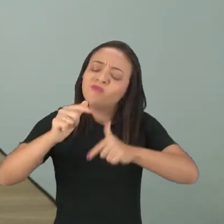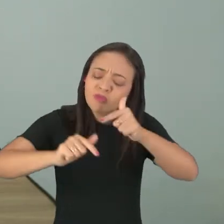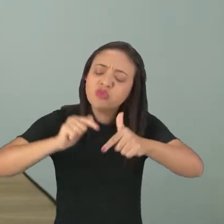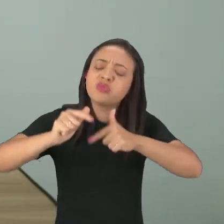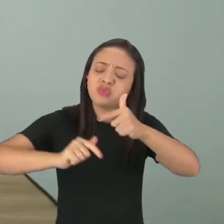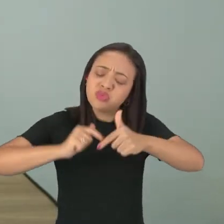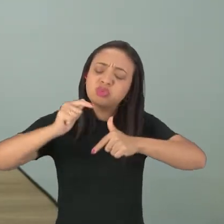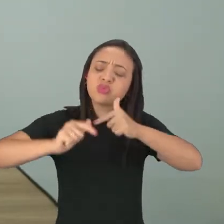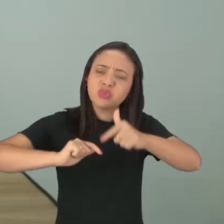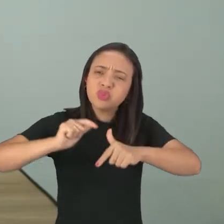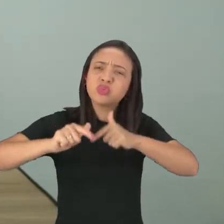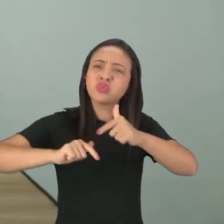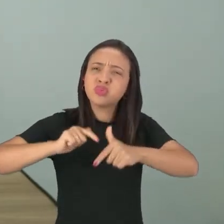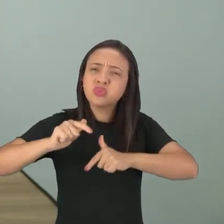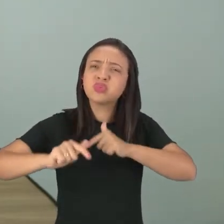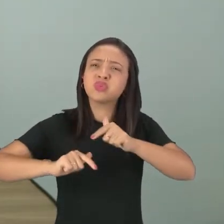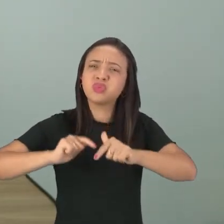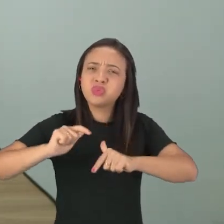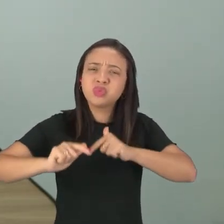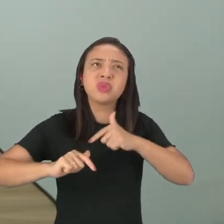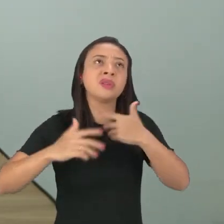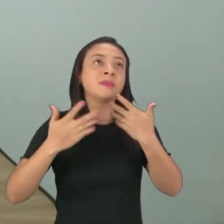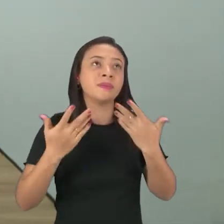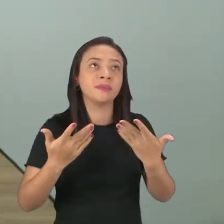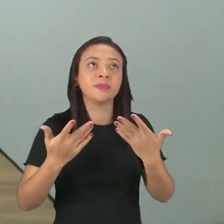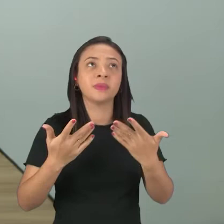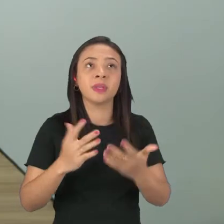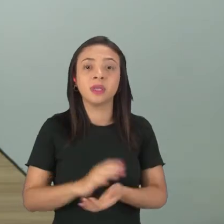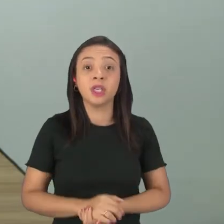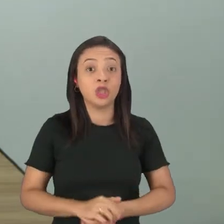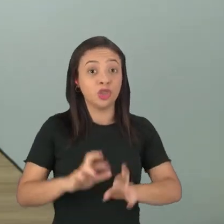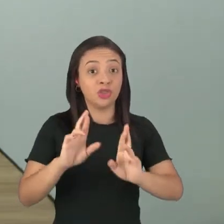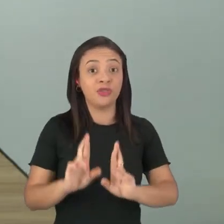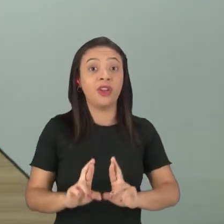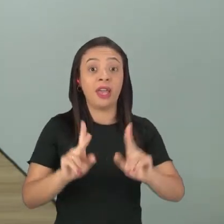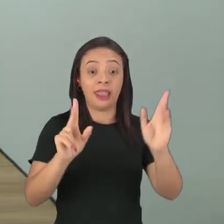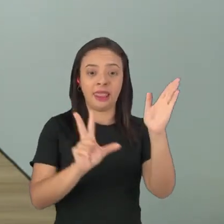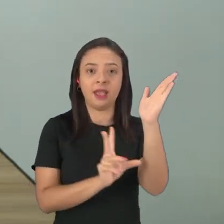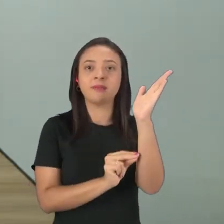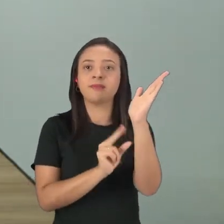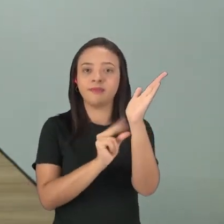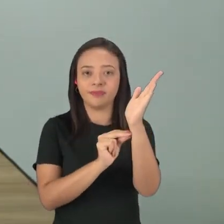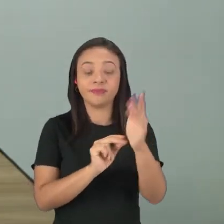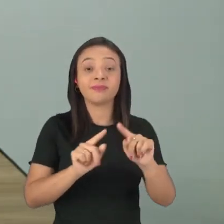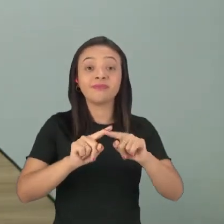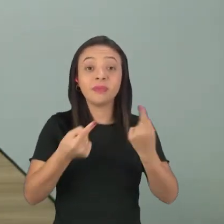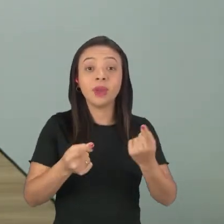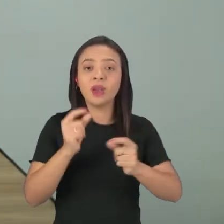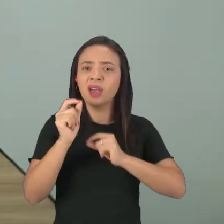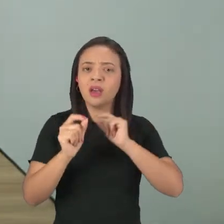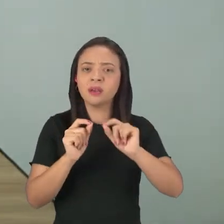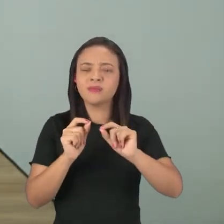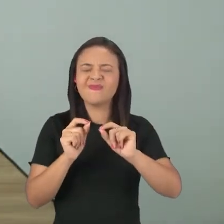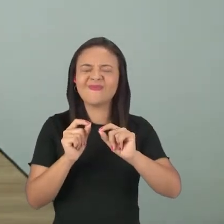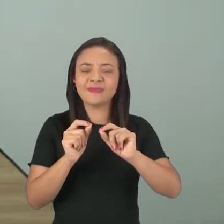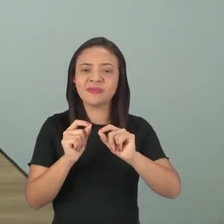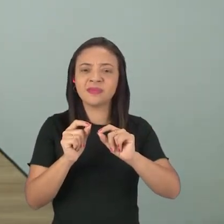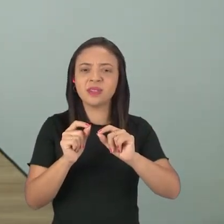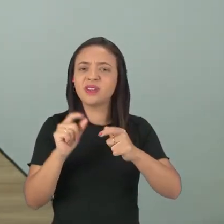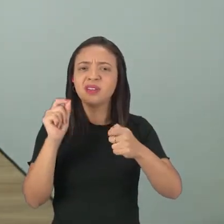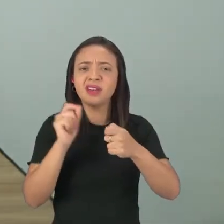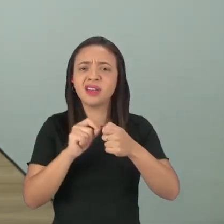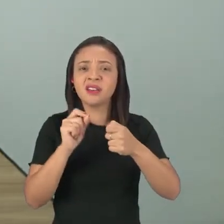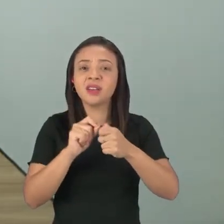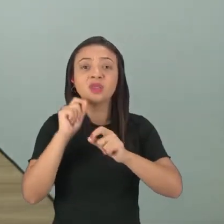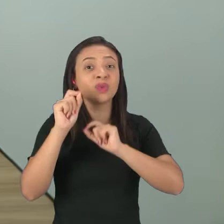trabalhando então foram duas aí atividades bastante diferente mas Além disso O que você